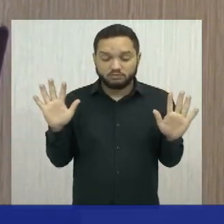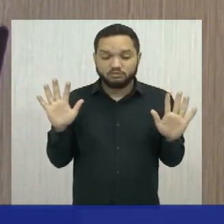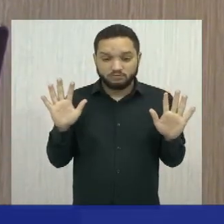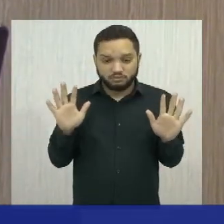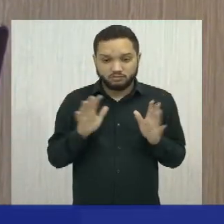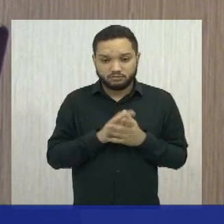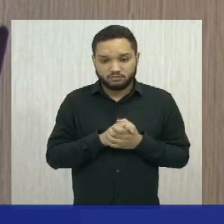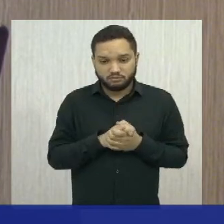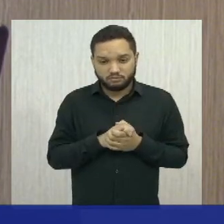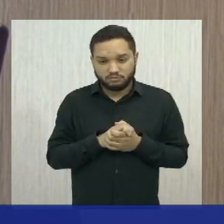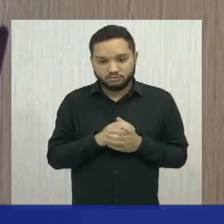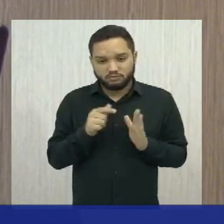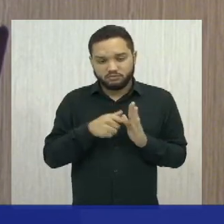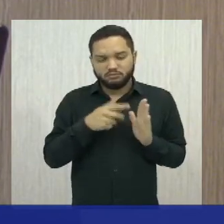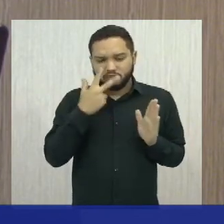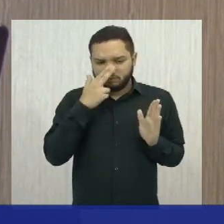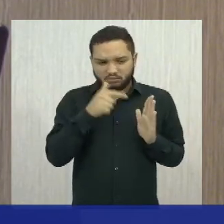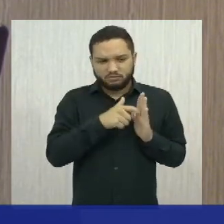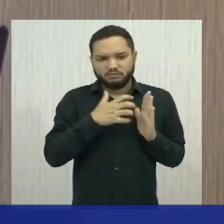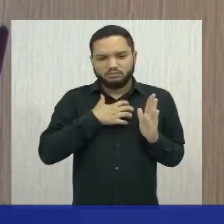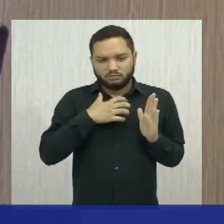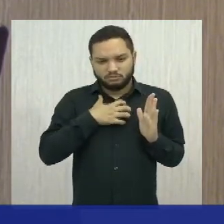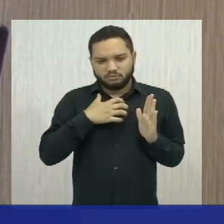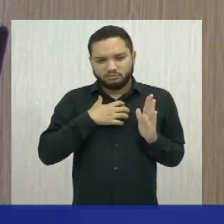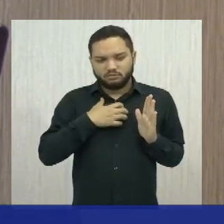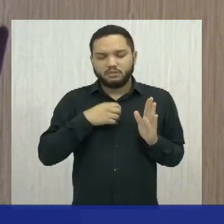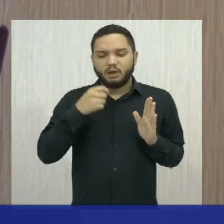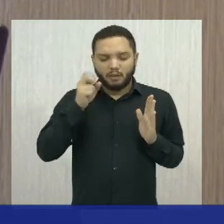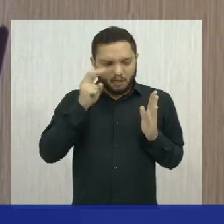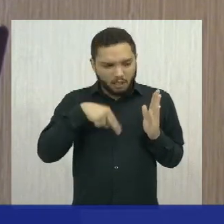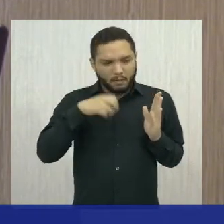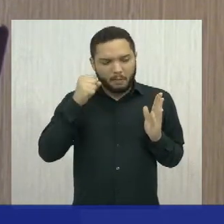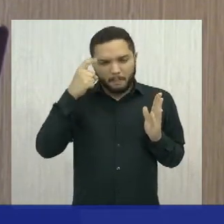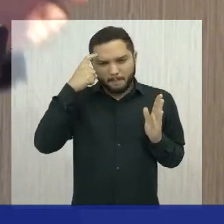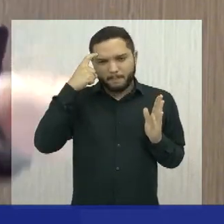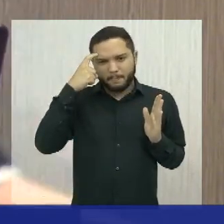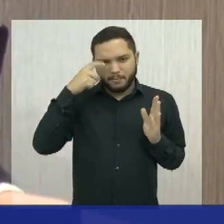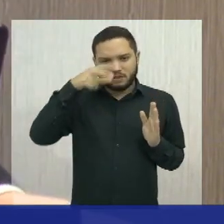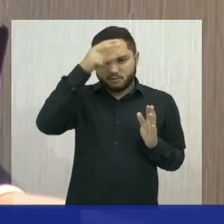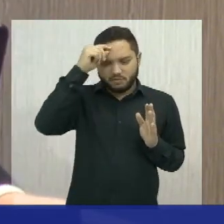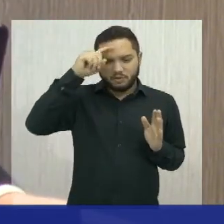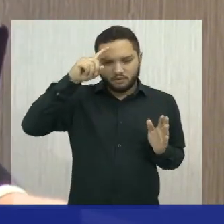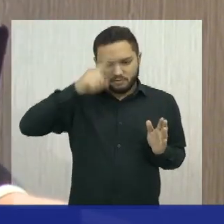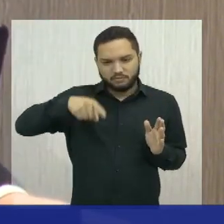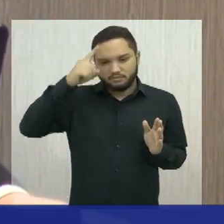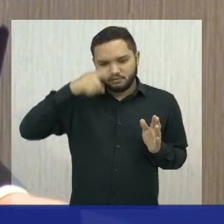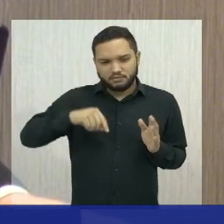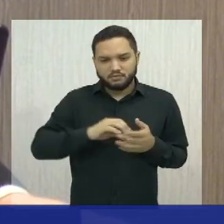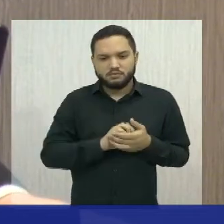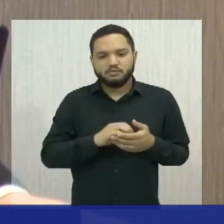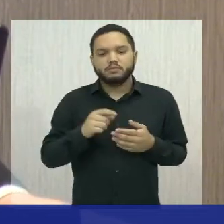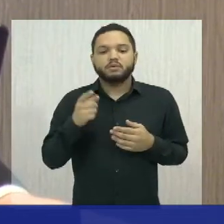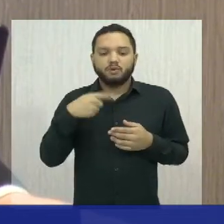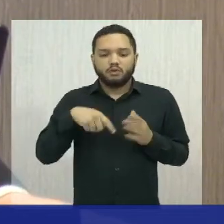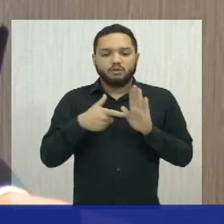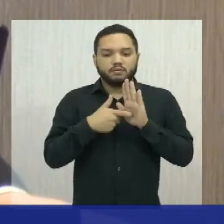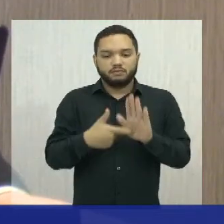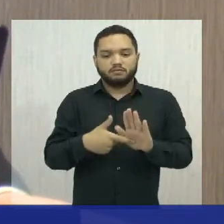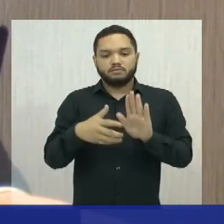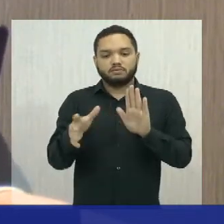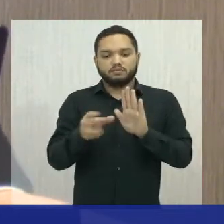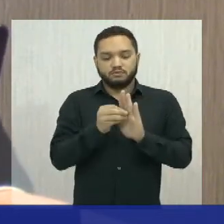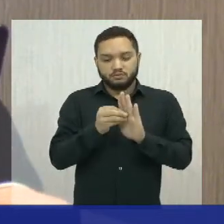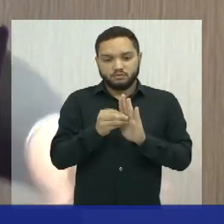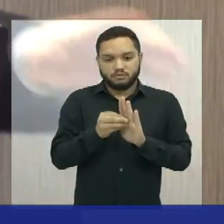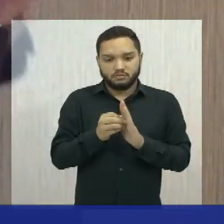de outra forma, e dessa forma é possível ser interpretado assim. Então, nós vamos apresentar uma emenda junto a isso,